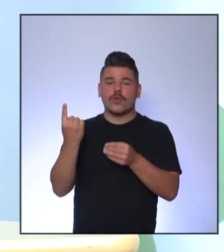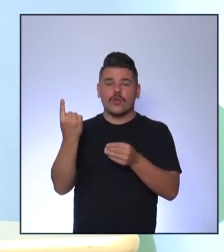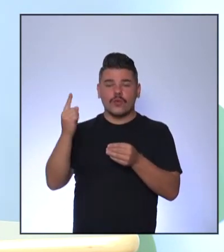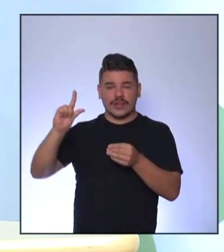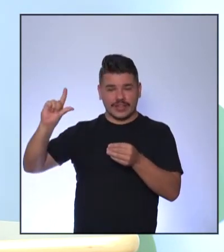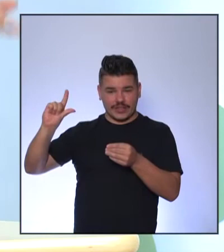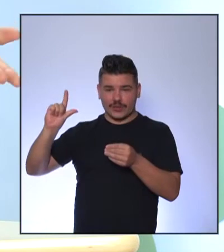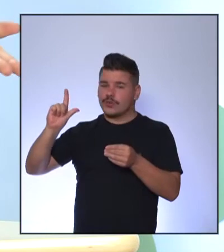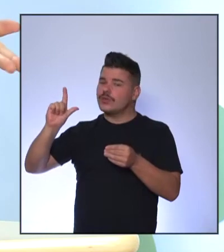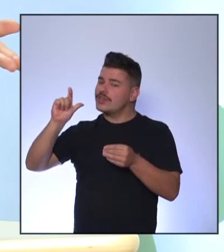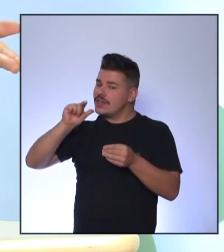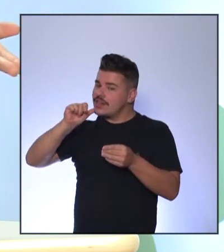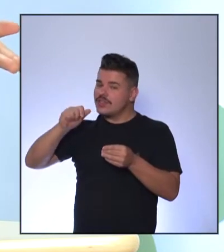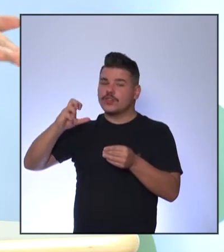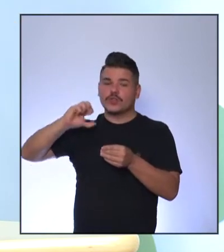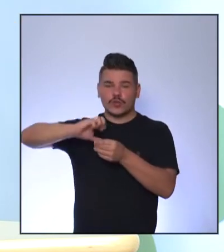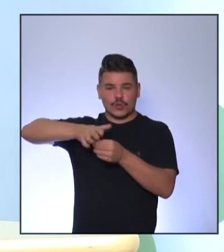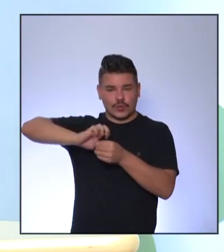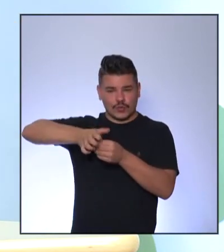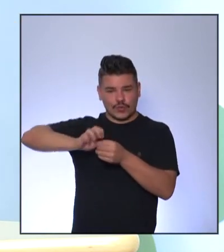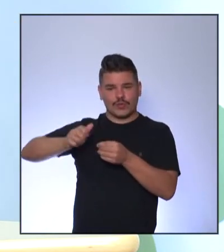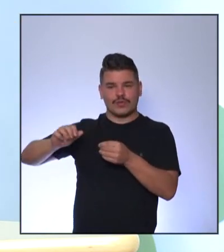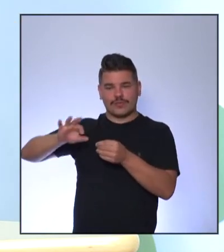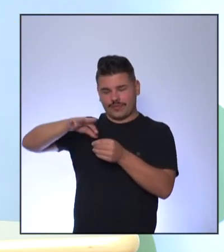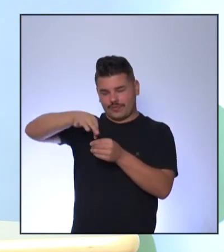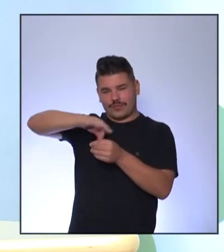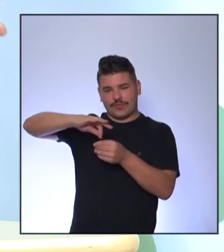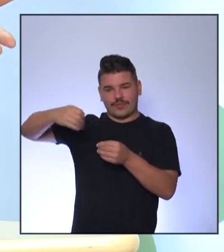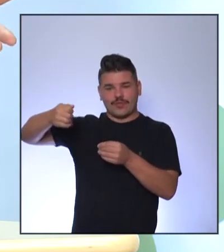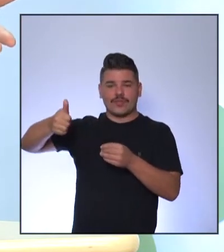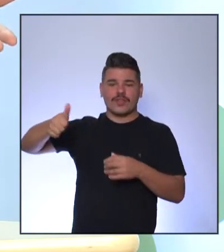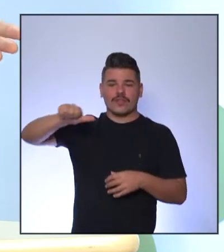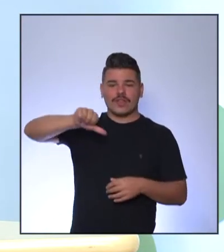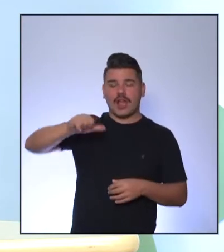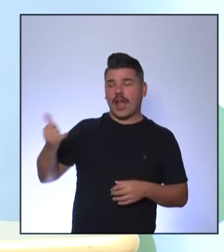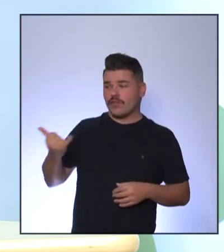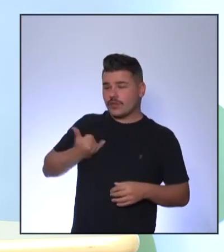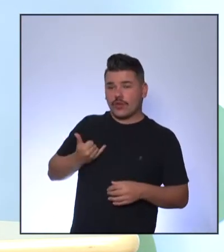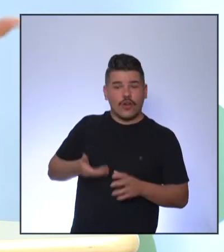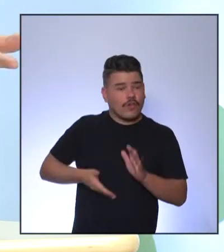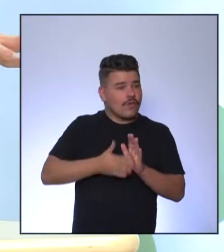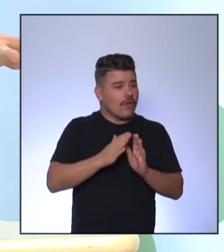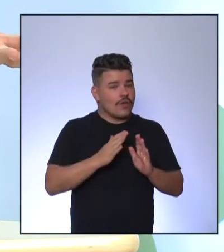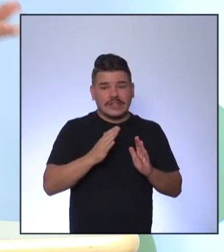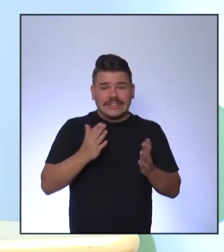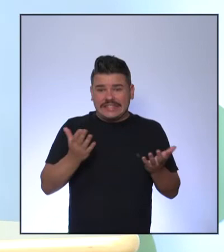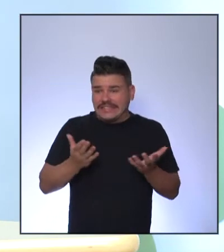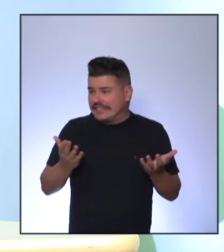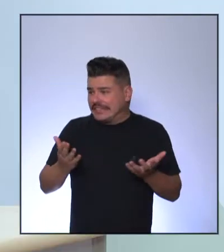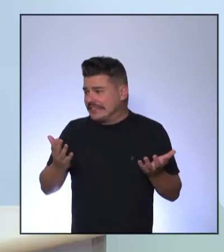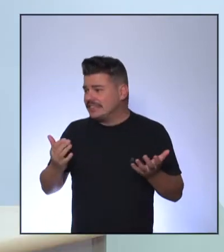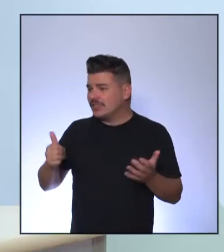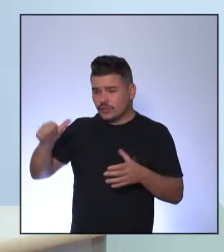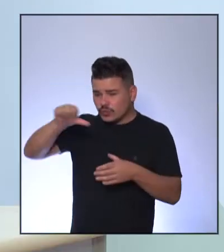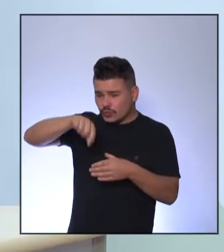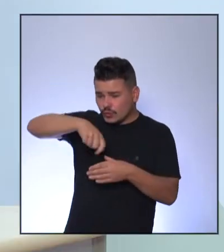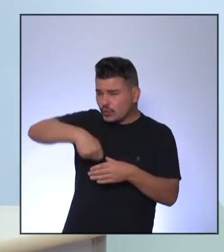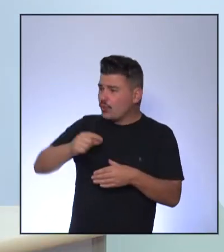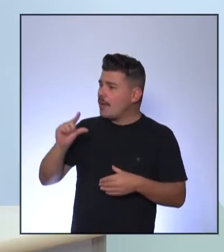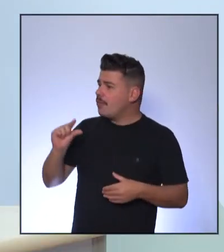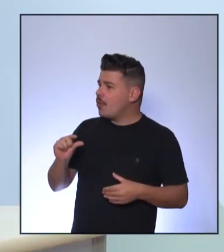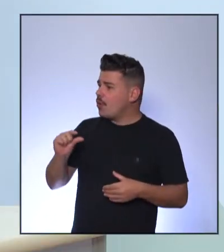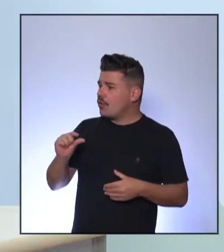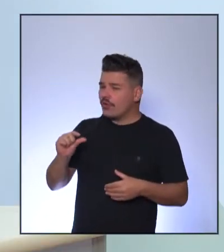suco. De repente, a Denise com a família dela não avisaram e vieram almoçar na minha casa. Vou ter que fazer o meu suco render. Aquele pacotinho que era